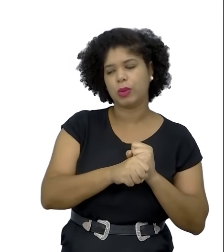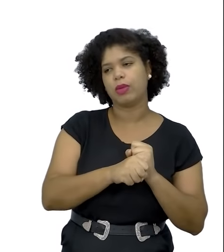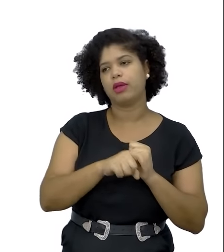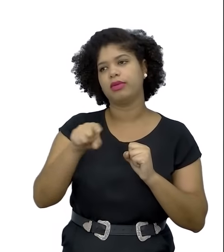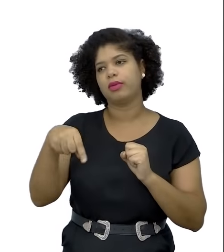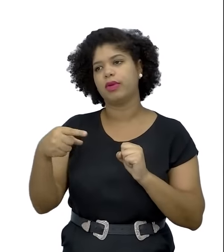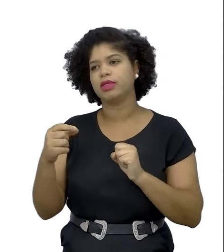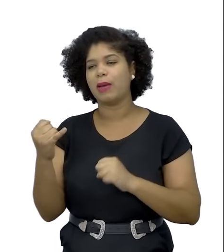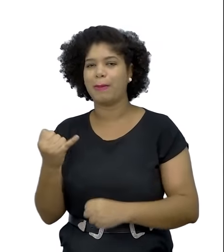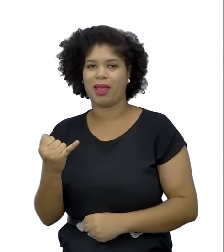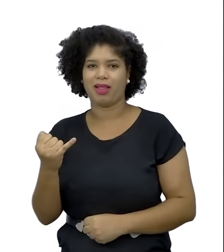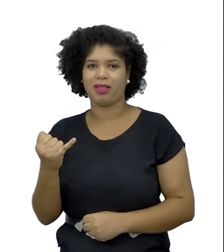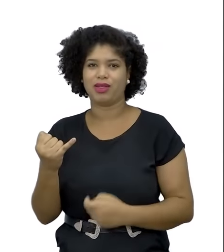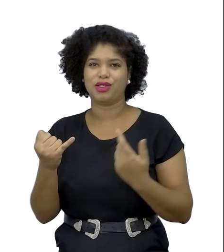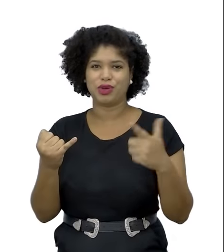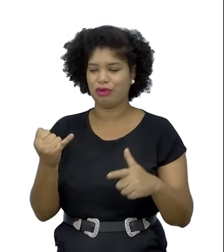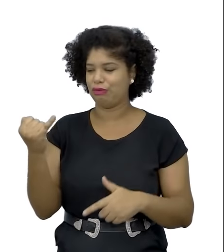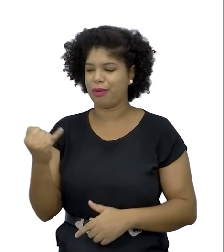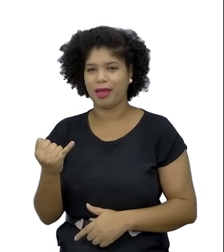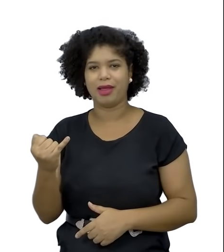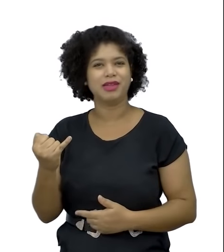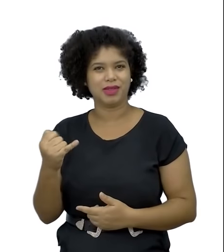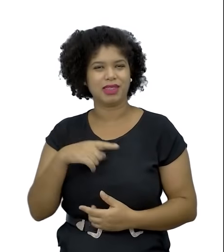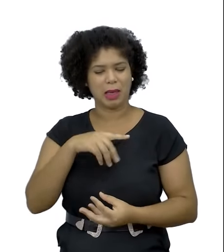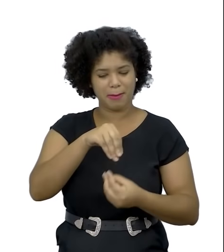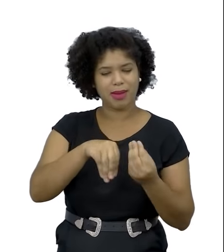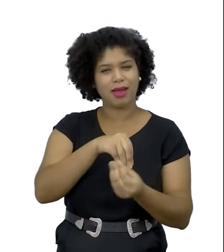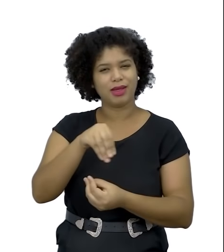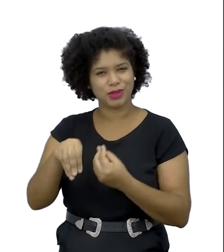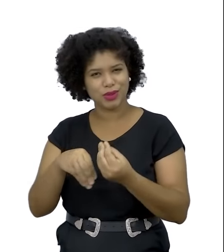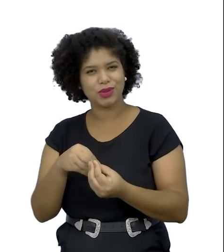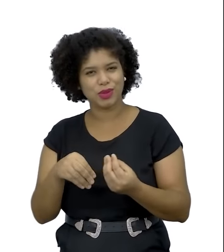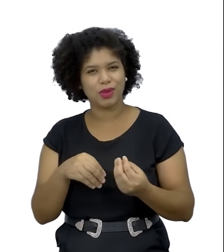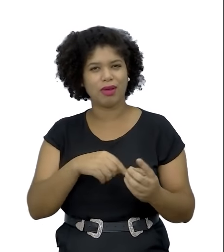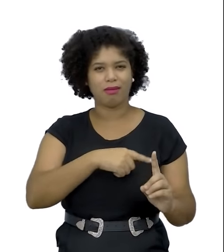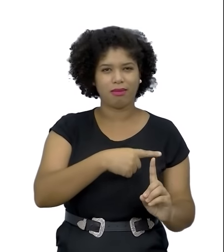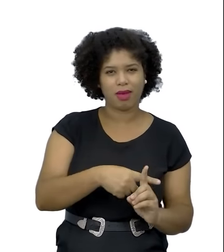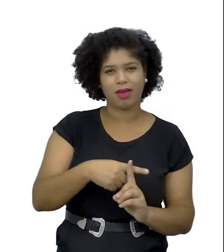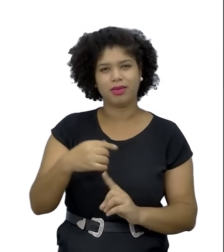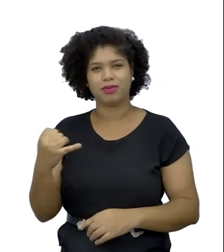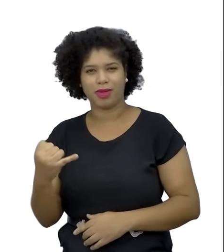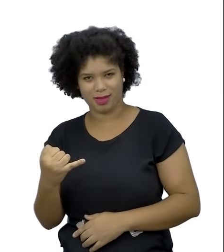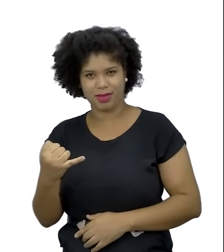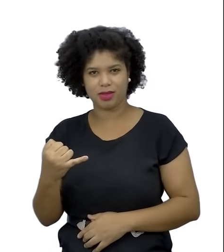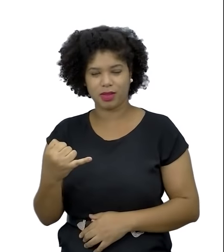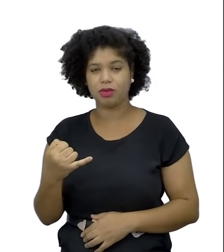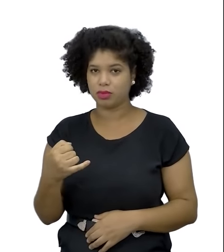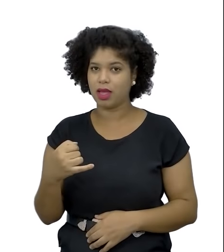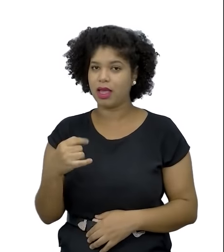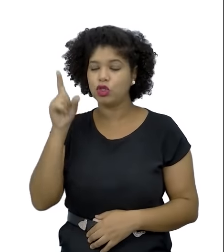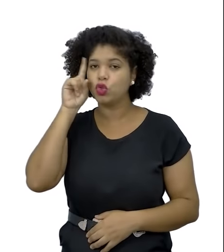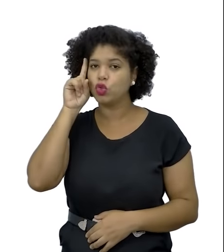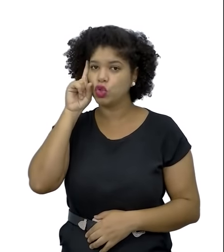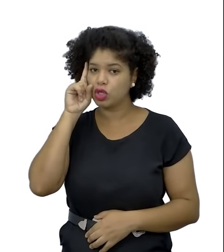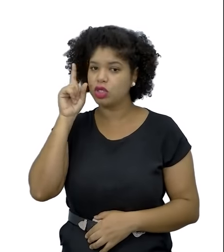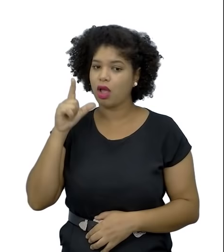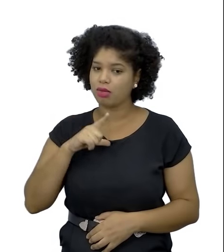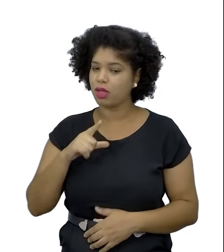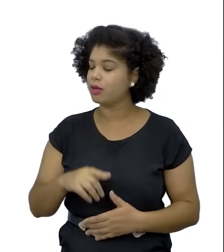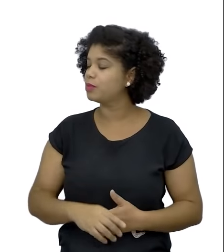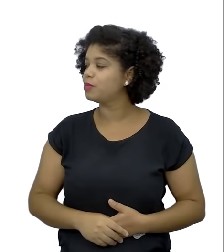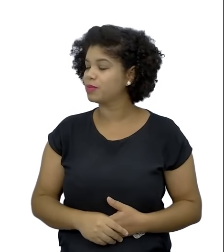em que só se ganha, ou só se perde, ou ainda situações em que perde e depois há